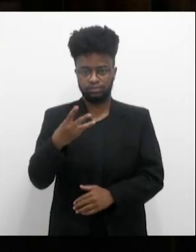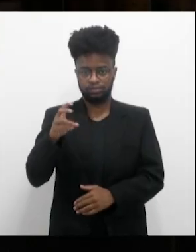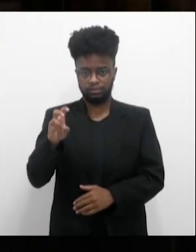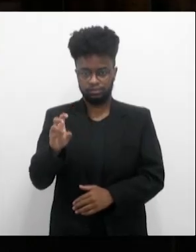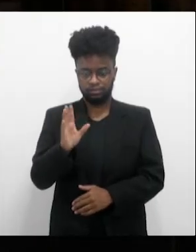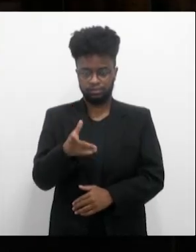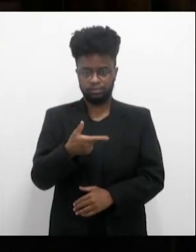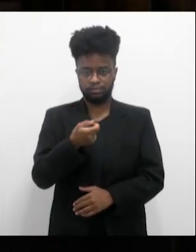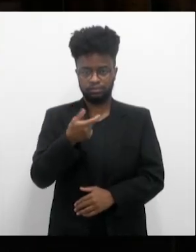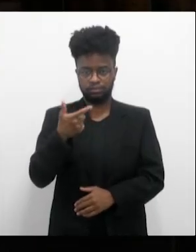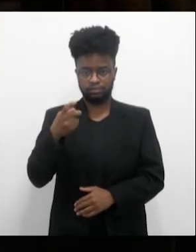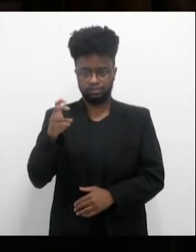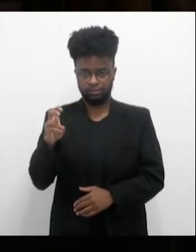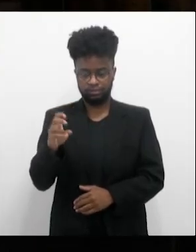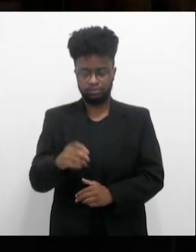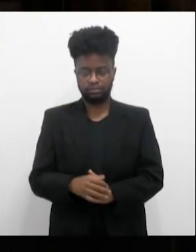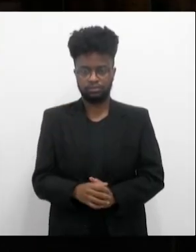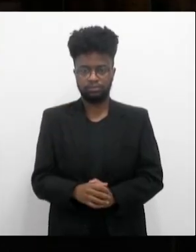de 25,